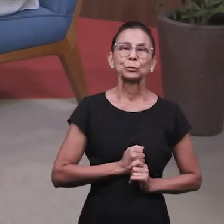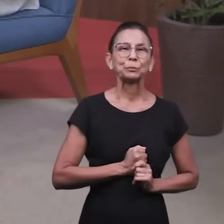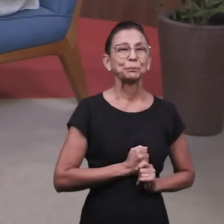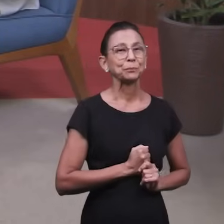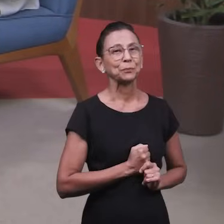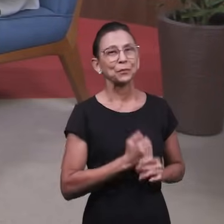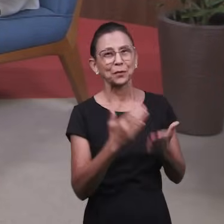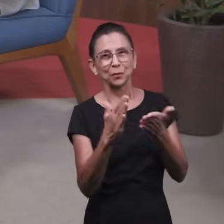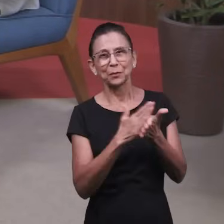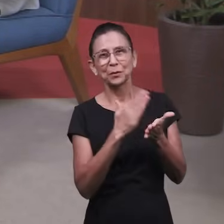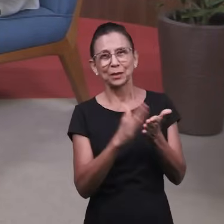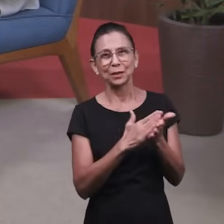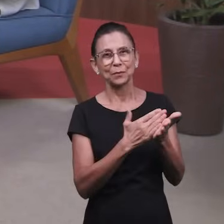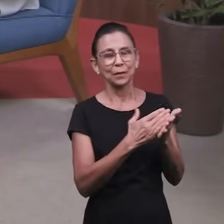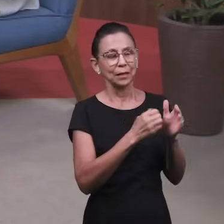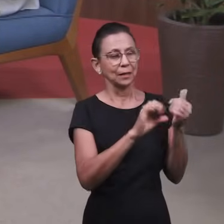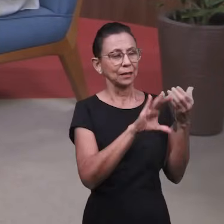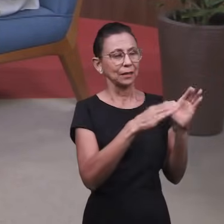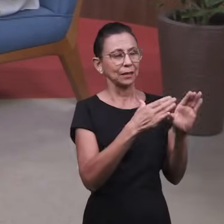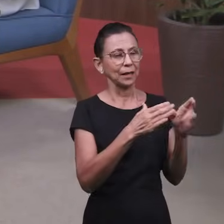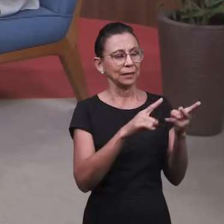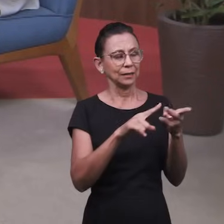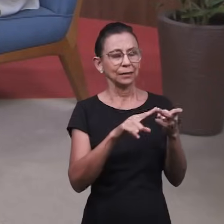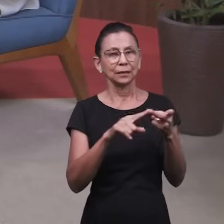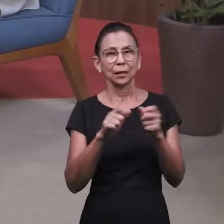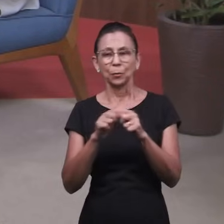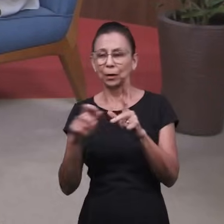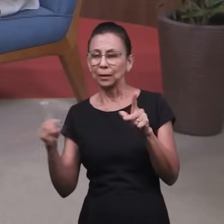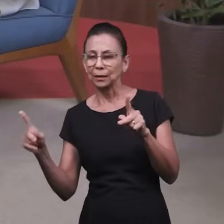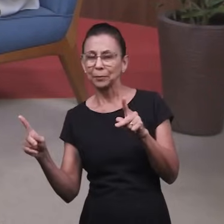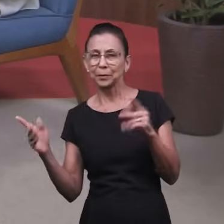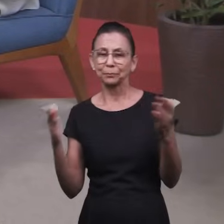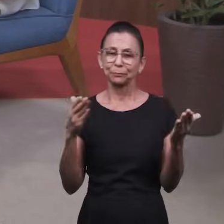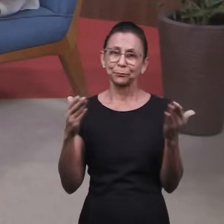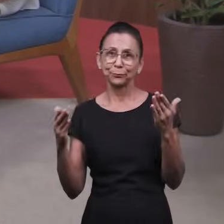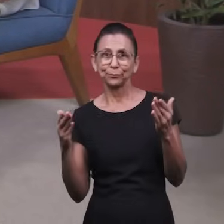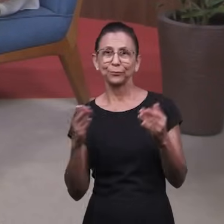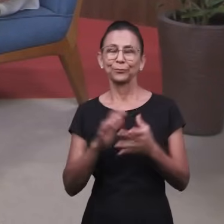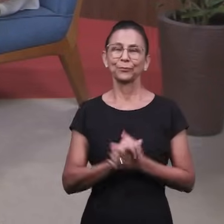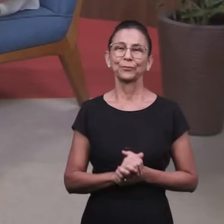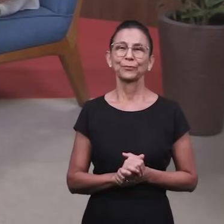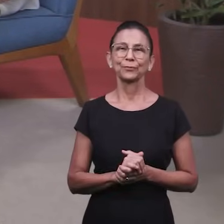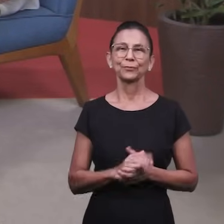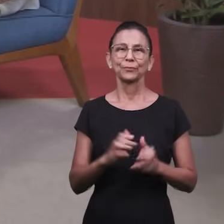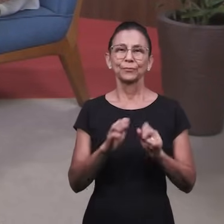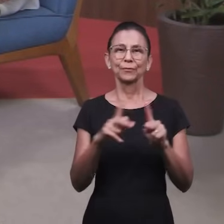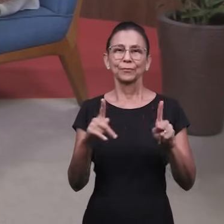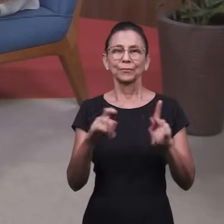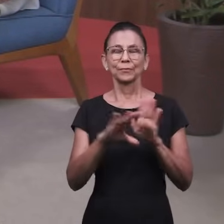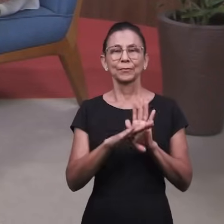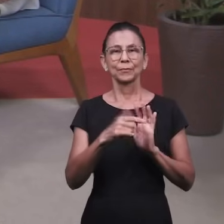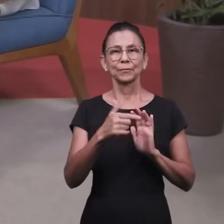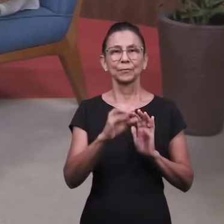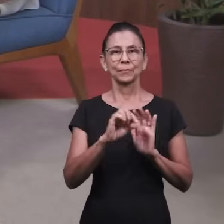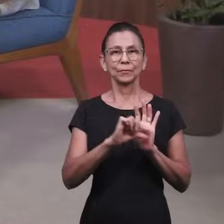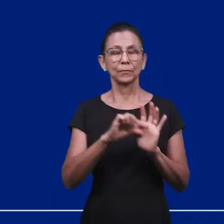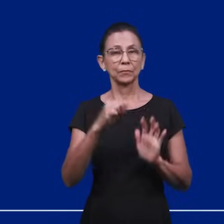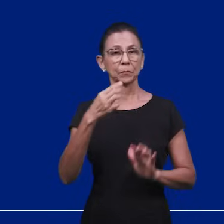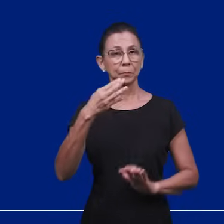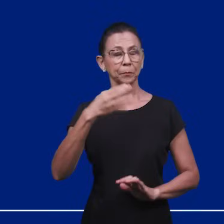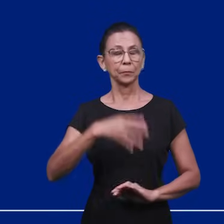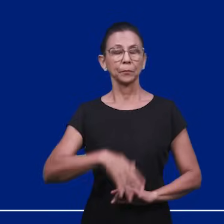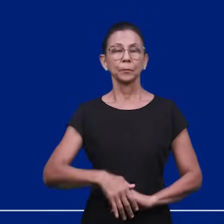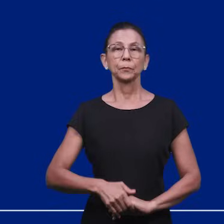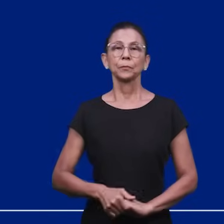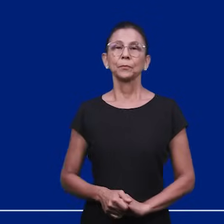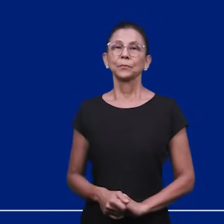de Cantares para Apocalipse, depois volta para Cantares. Isso é maravilhoso. Então vamos para Apocalipse. Apocalipse capítulo 21, verso 4, diz assim: